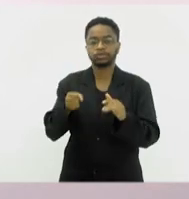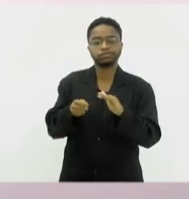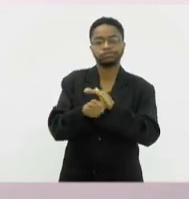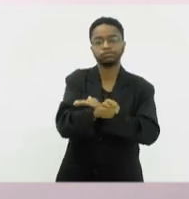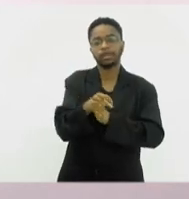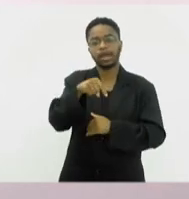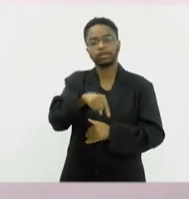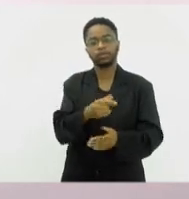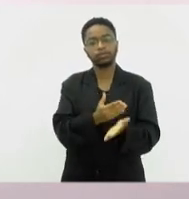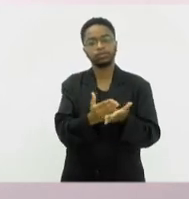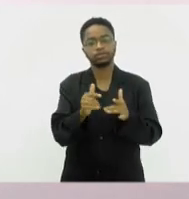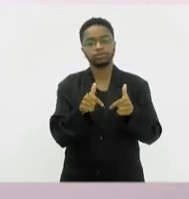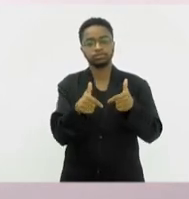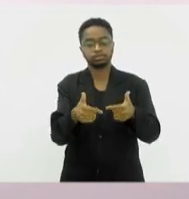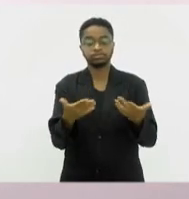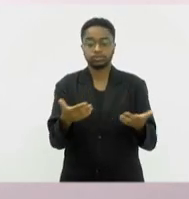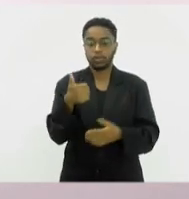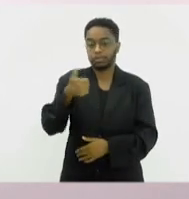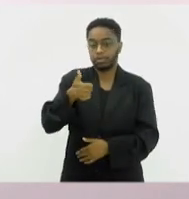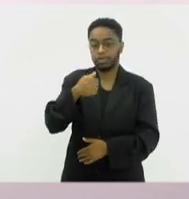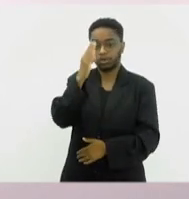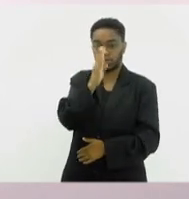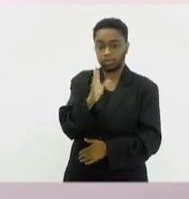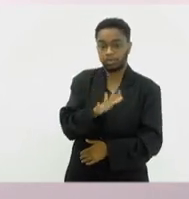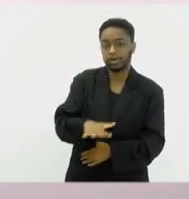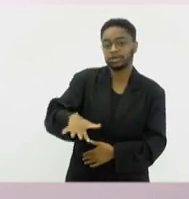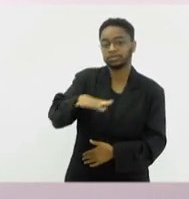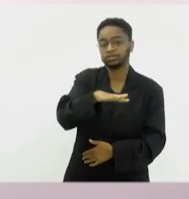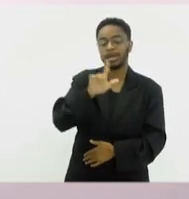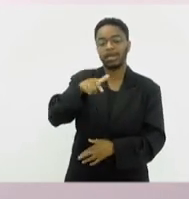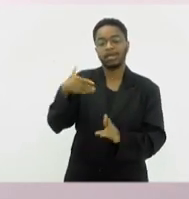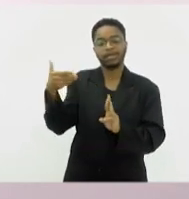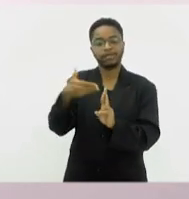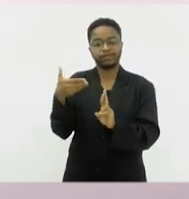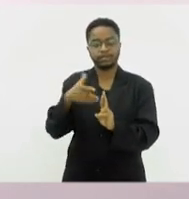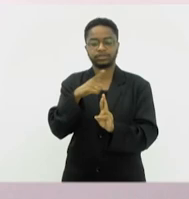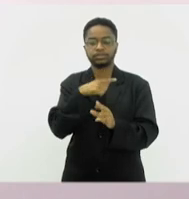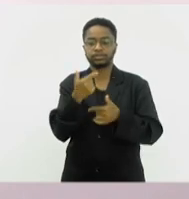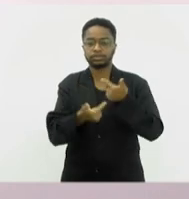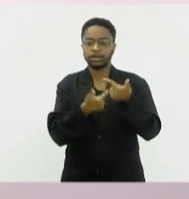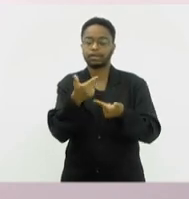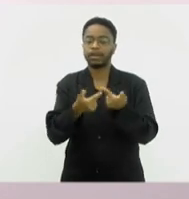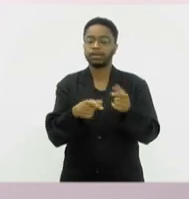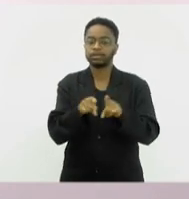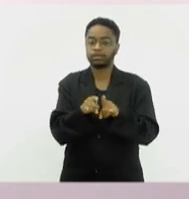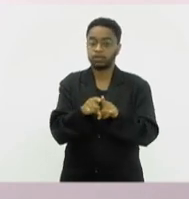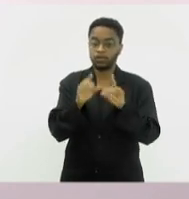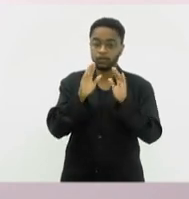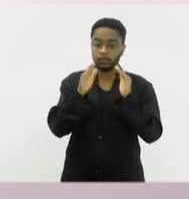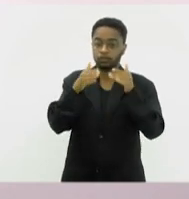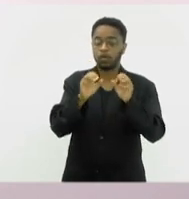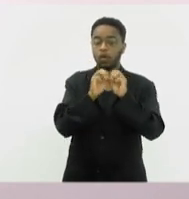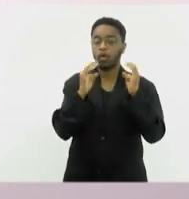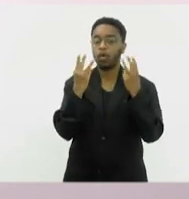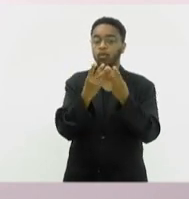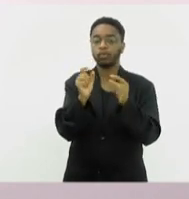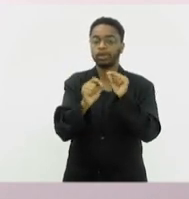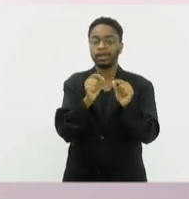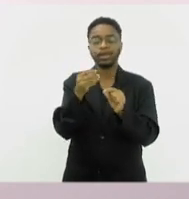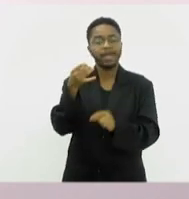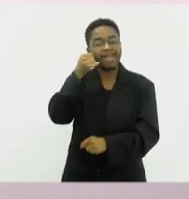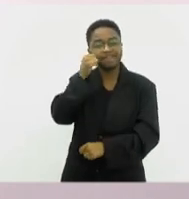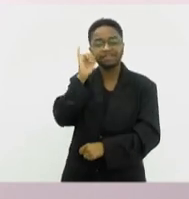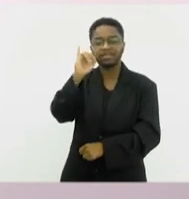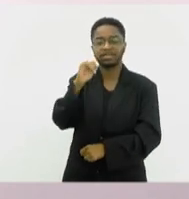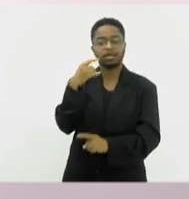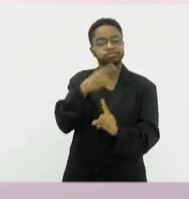Casa. Então, é o primeiro do Brasil, é referência de um trabalho, inclusive para a ONU, de prevenção e combate à